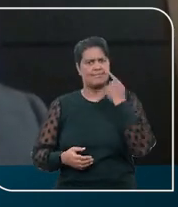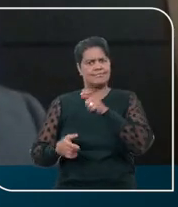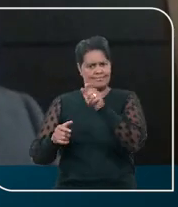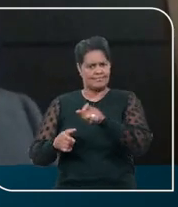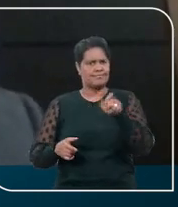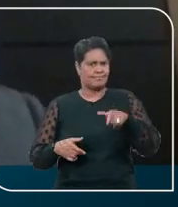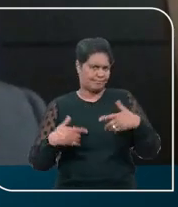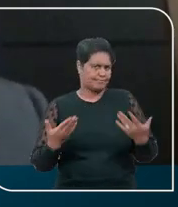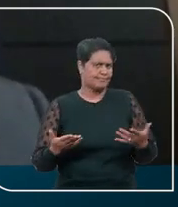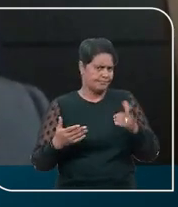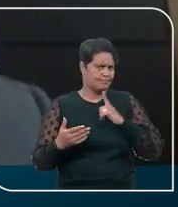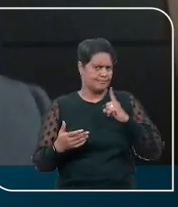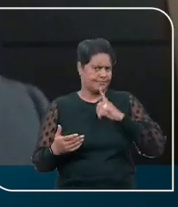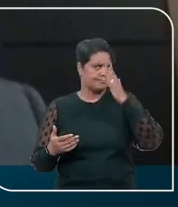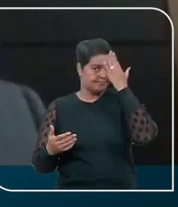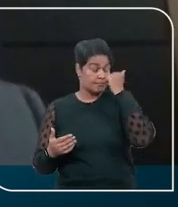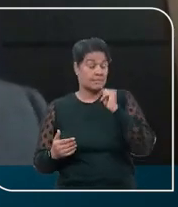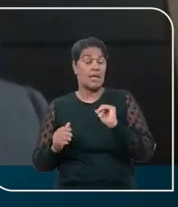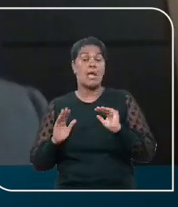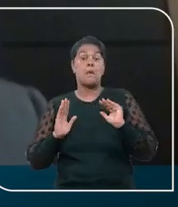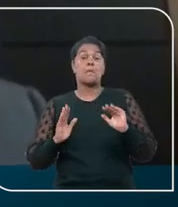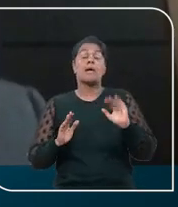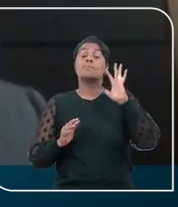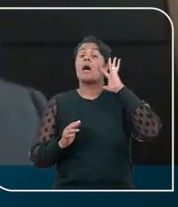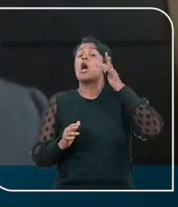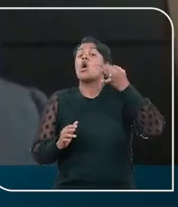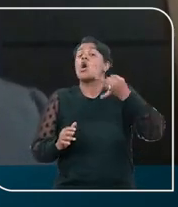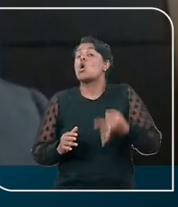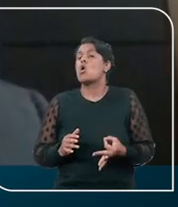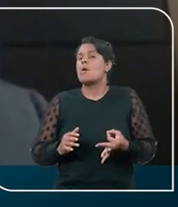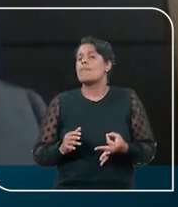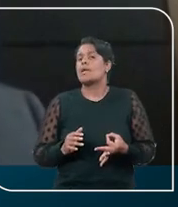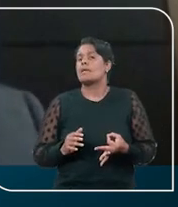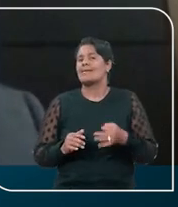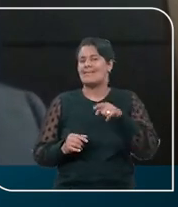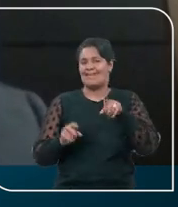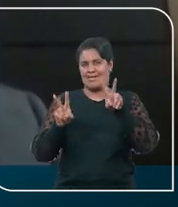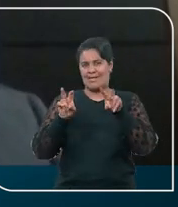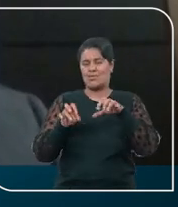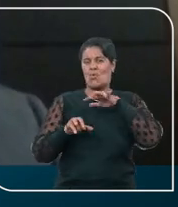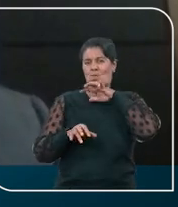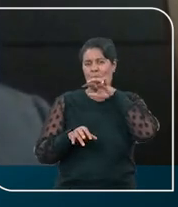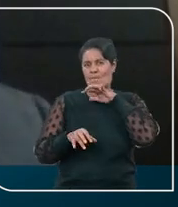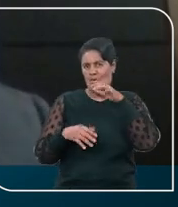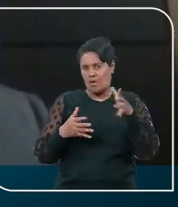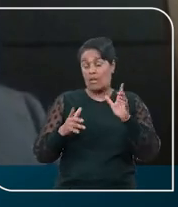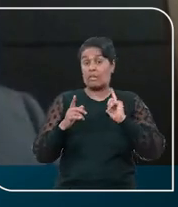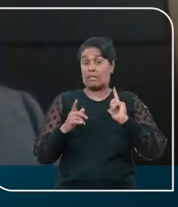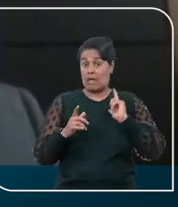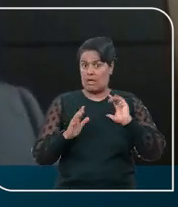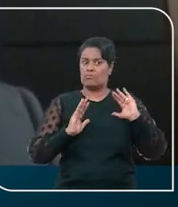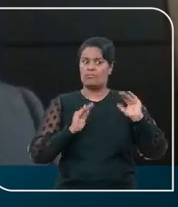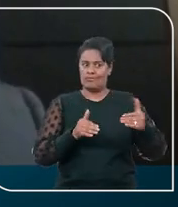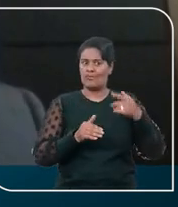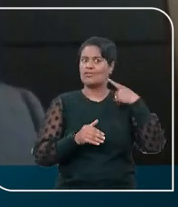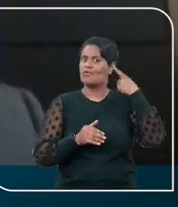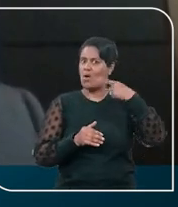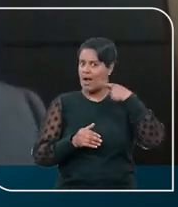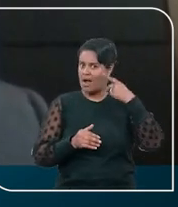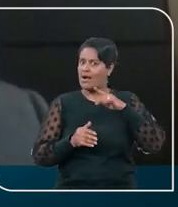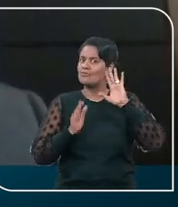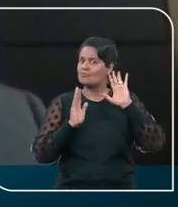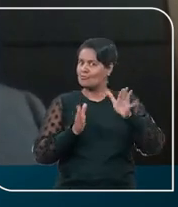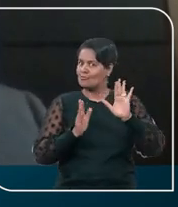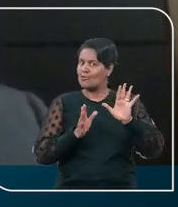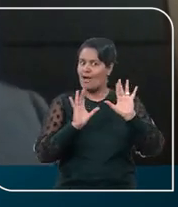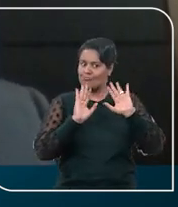se desenvolvendo. Para compreender a questão hoje animalista, né? Existe advocacia animalista, veja, uma advocacia